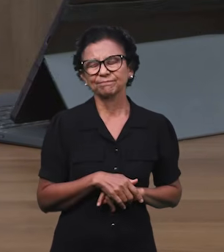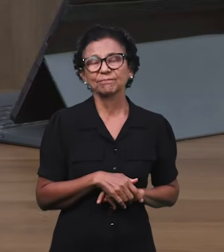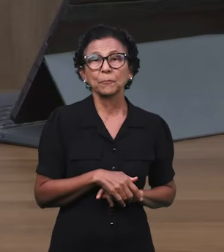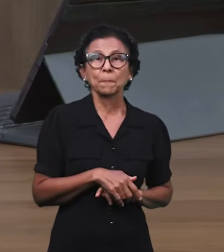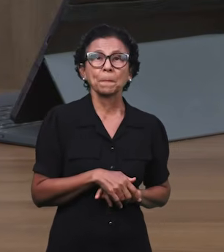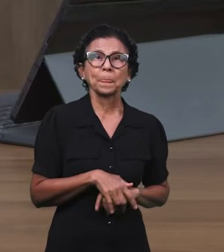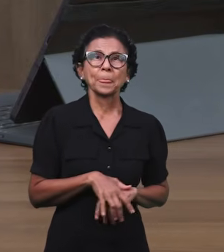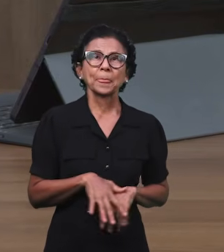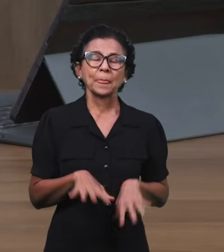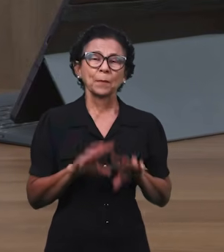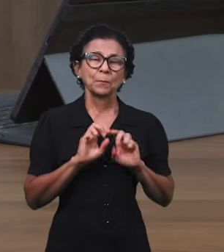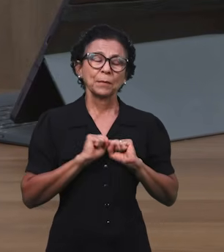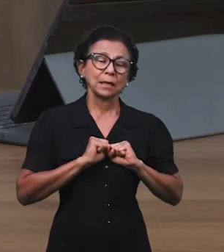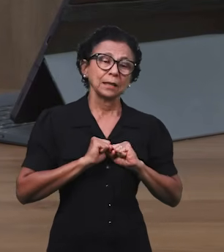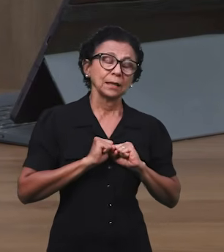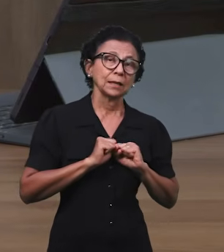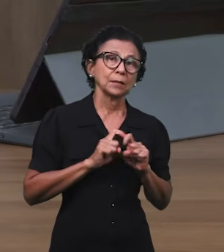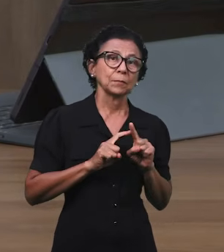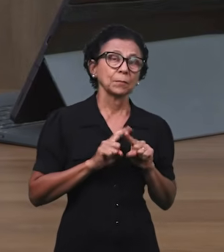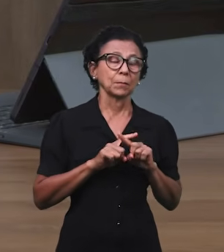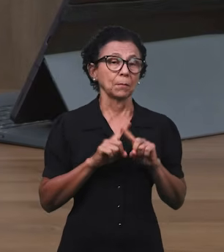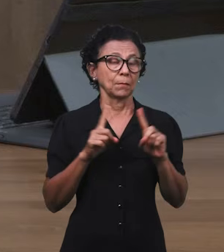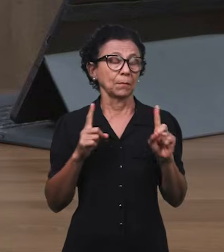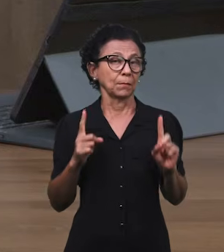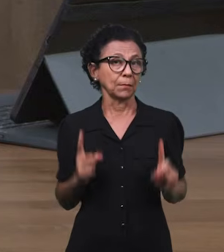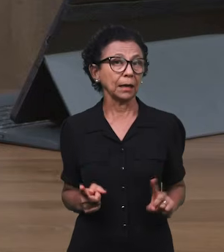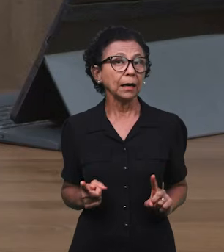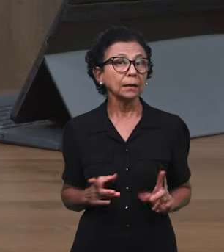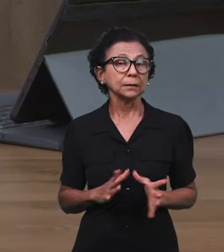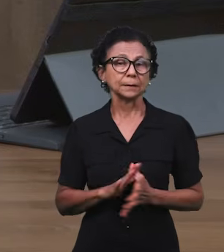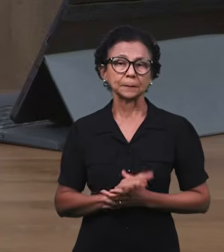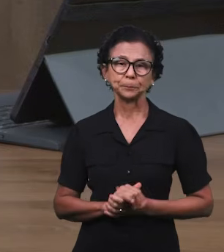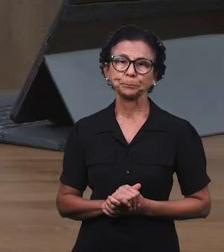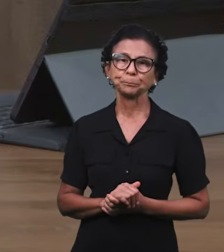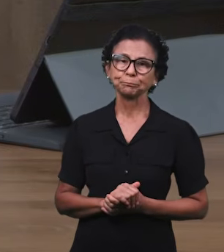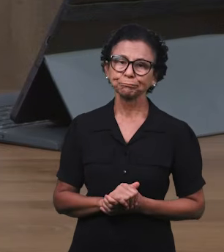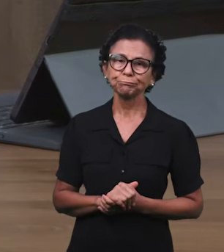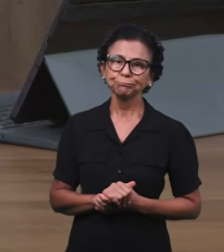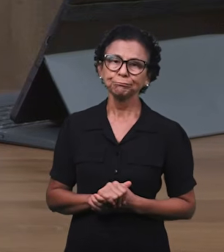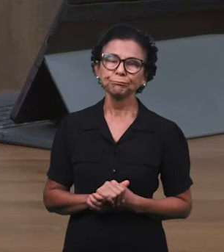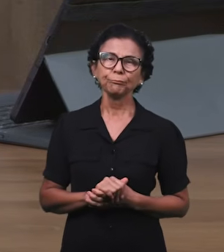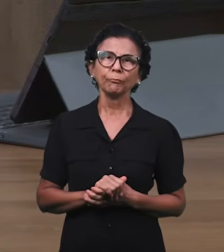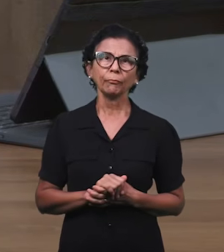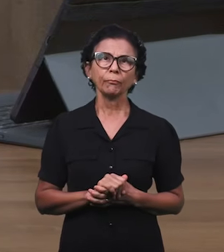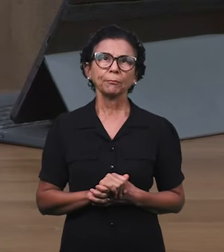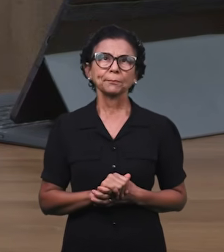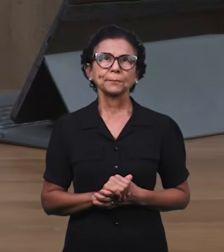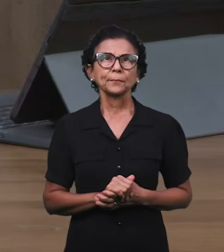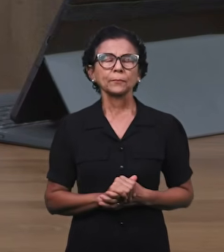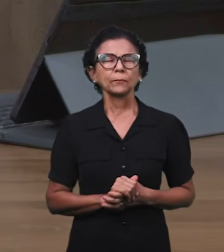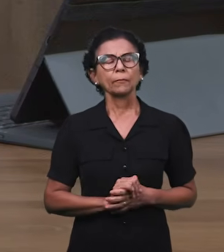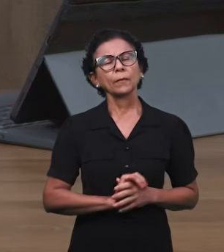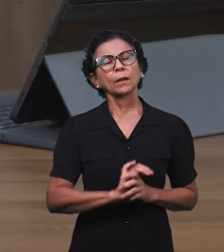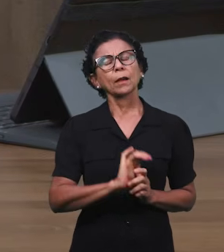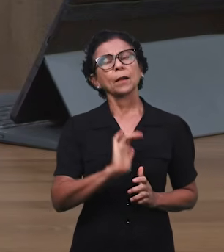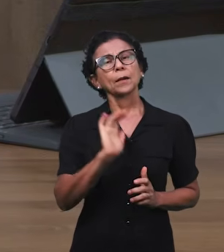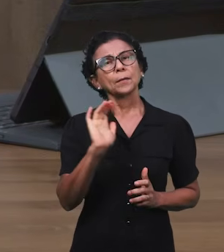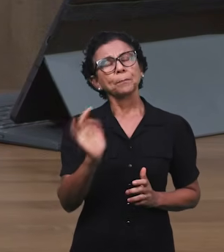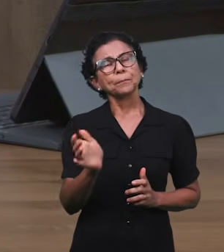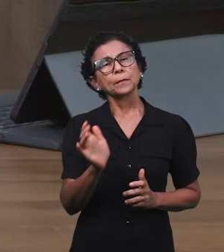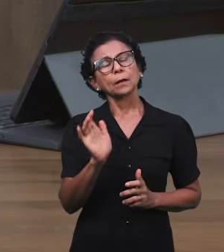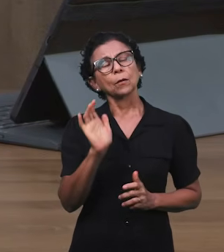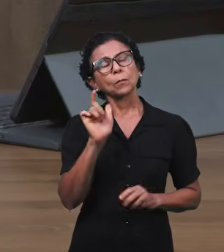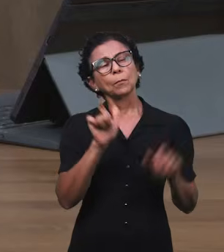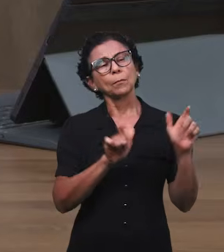doutora Paola, algum benefício que possa ser solicitado para essas pessoas que já estão tentando, que